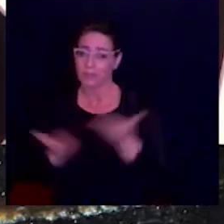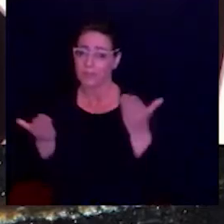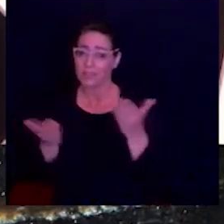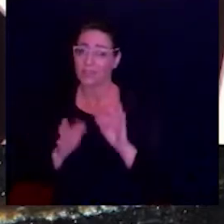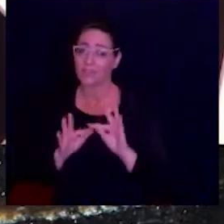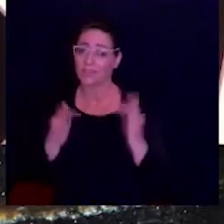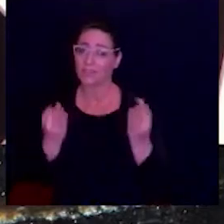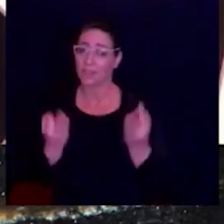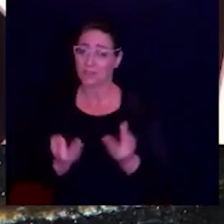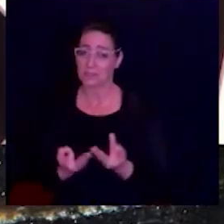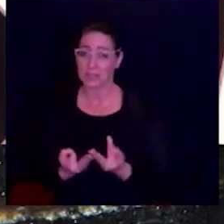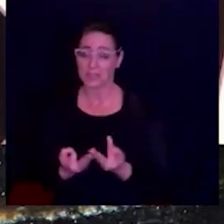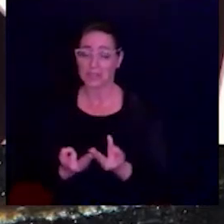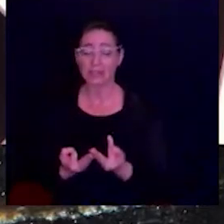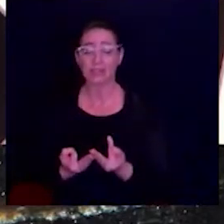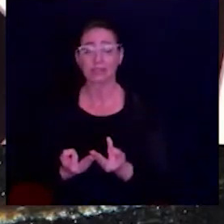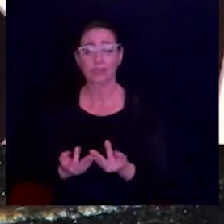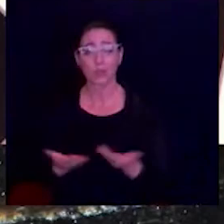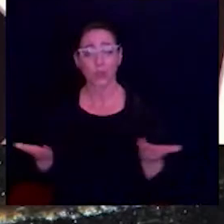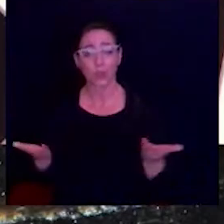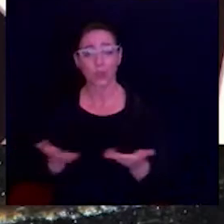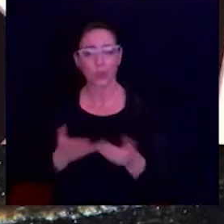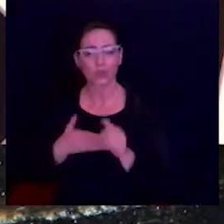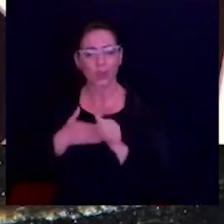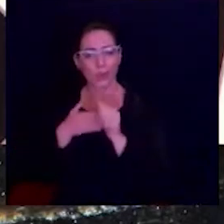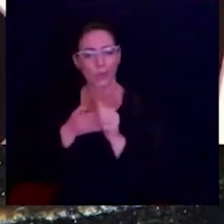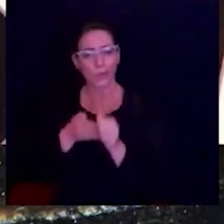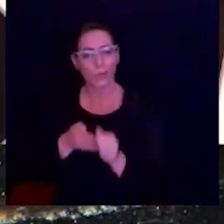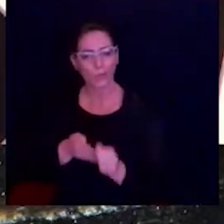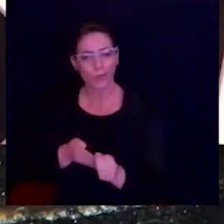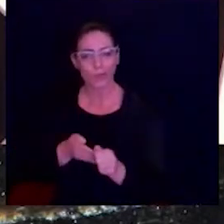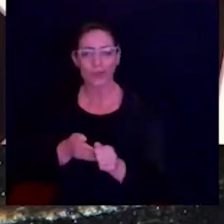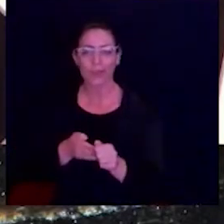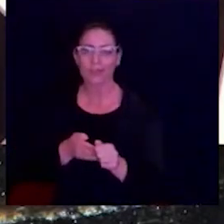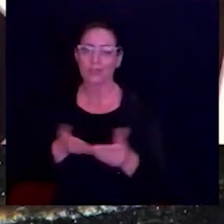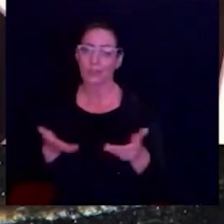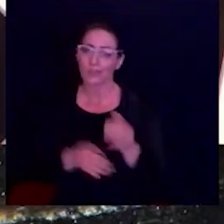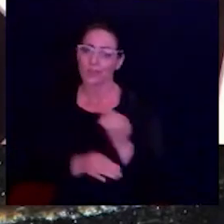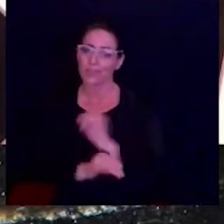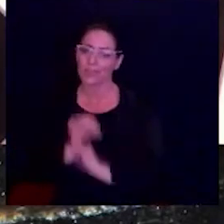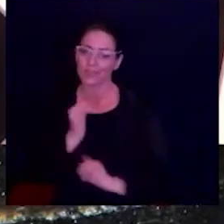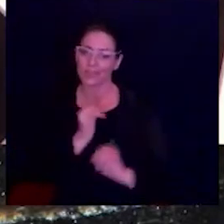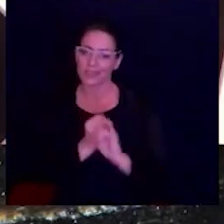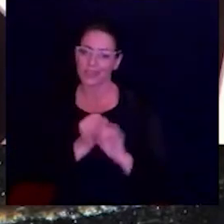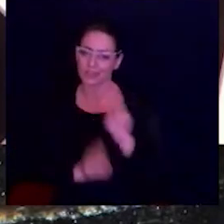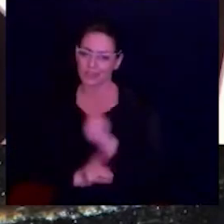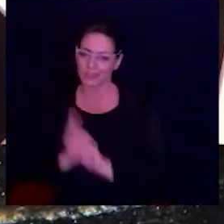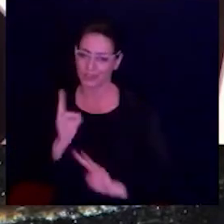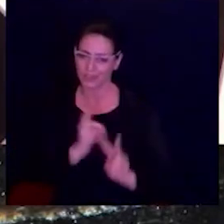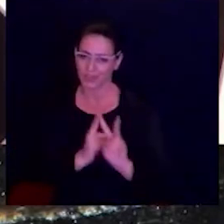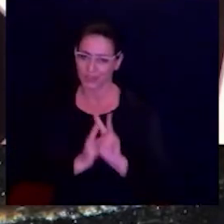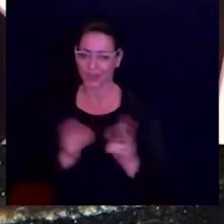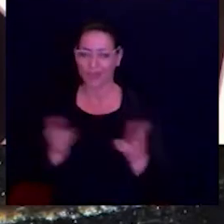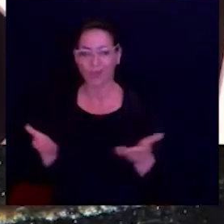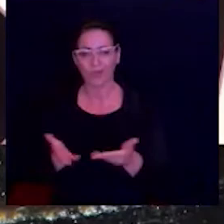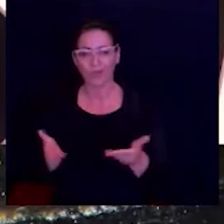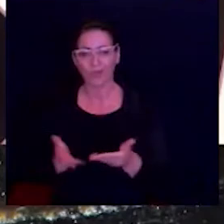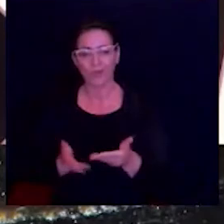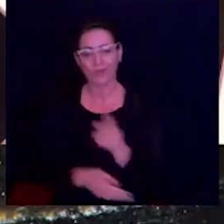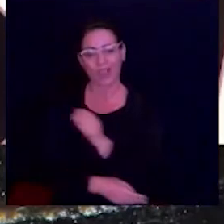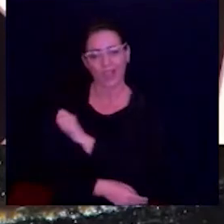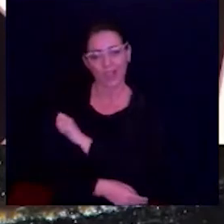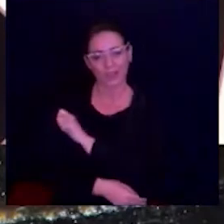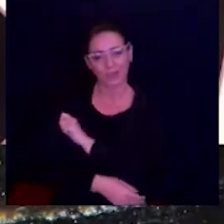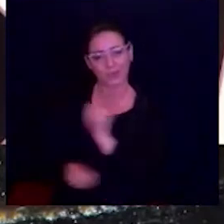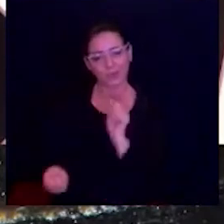famílias, queridos familiares que nos acompanham e que online, que também acompanham os nossos formandos, as nossas